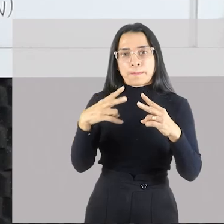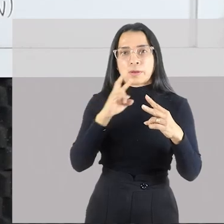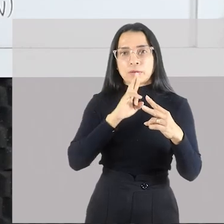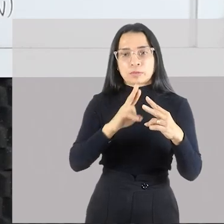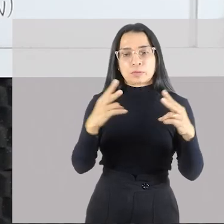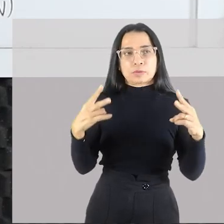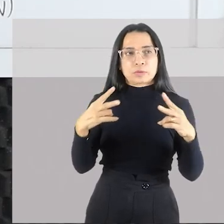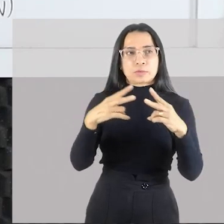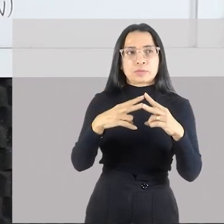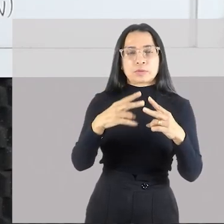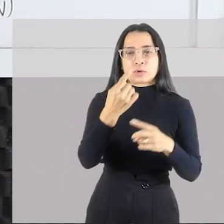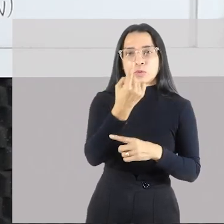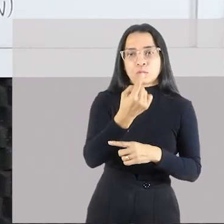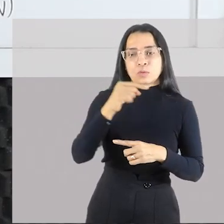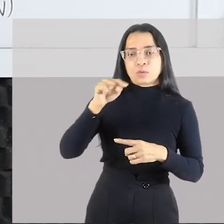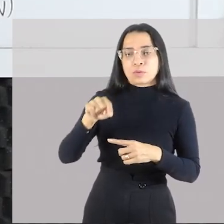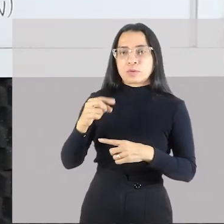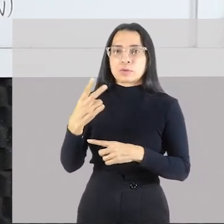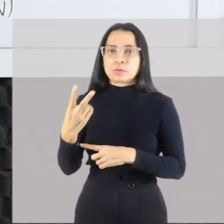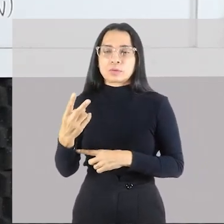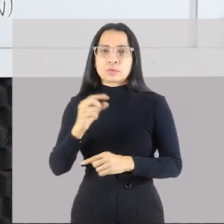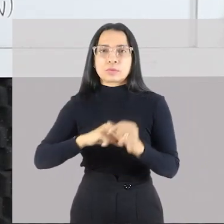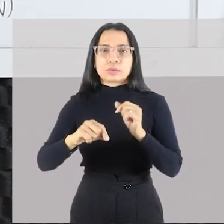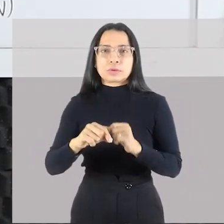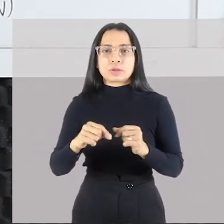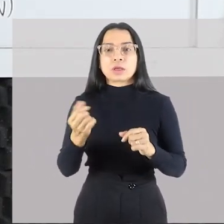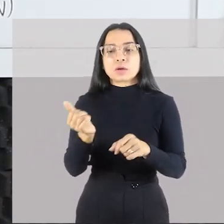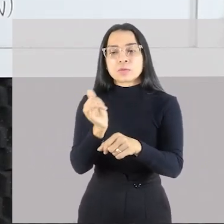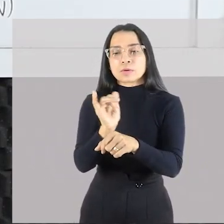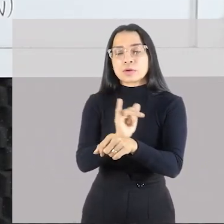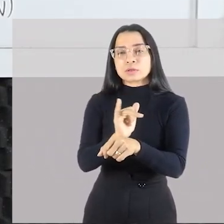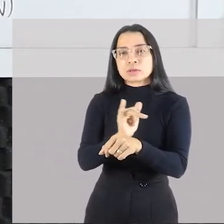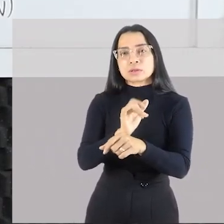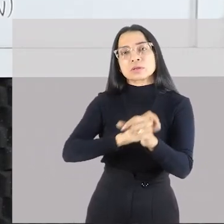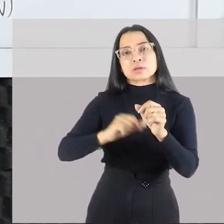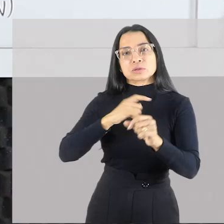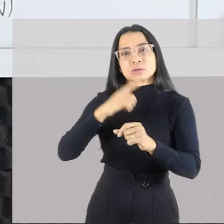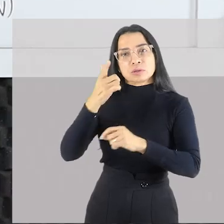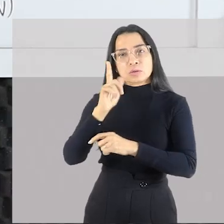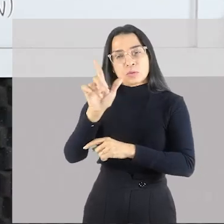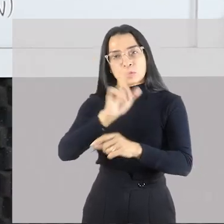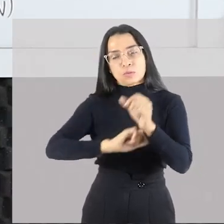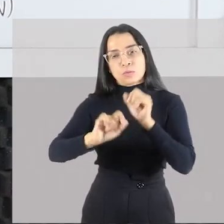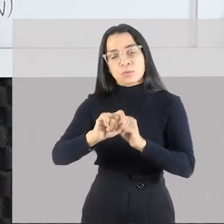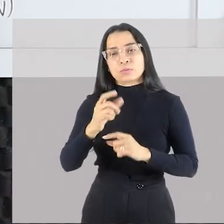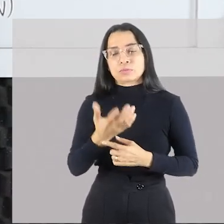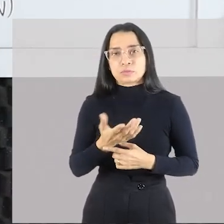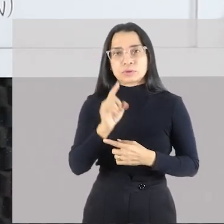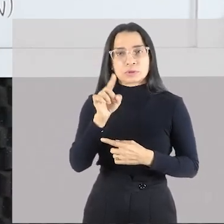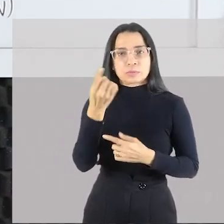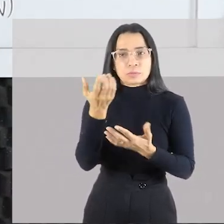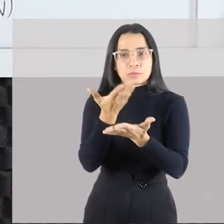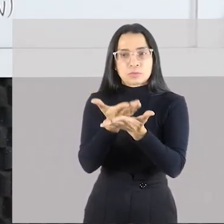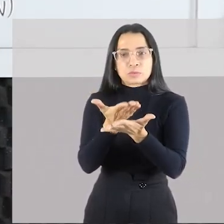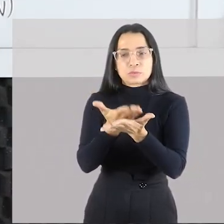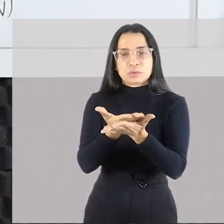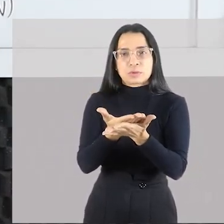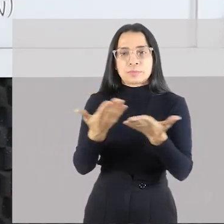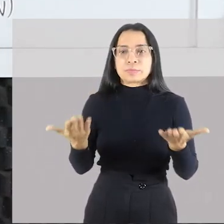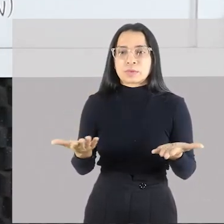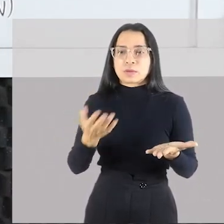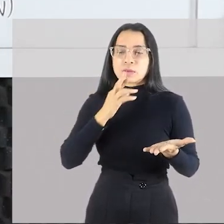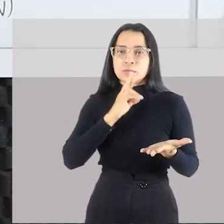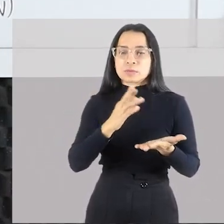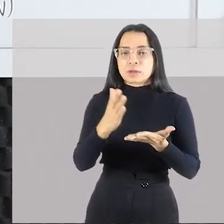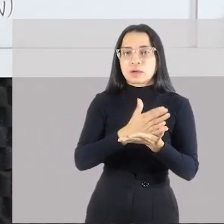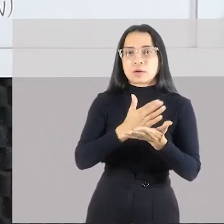1 e 2. Beleza? Esse é um método, existem outros métodos, inclusive o método de Cramer que a gente vai ver. Tá? Vamos responder agora